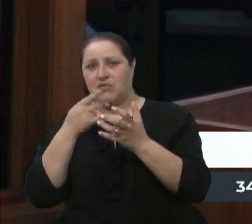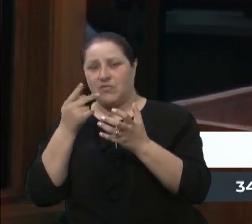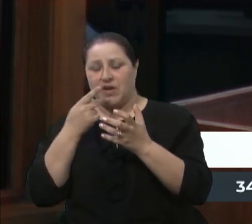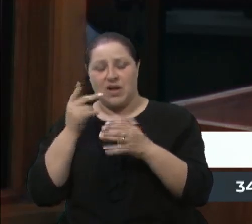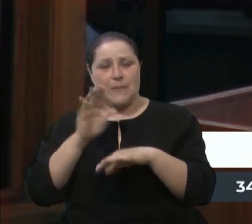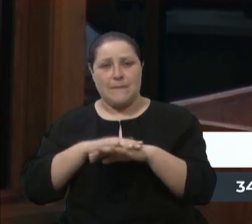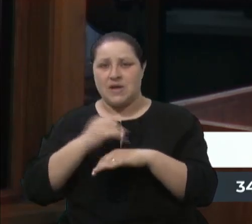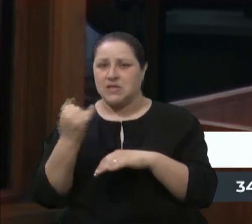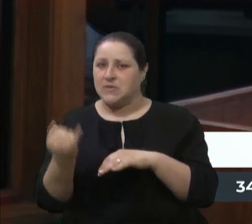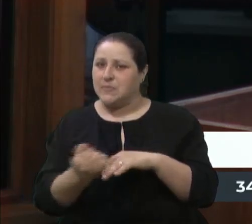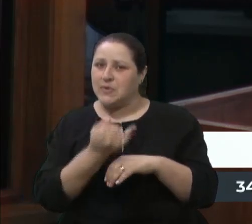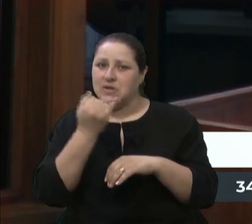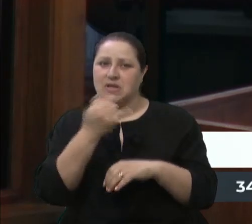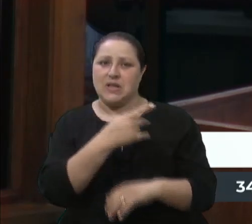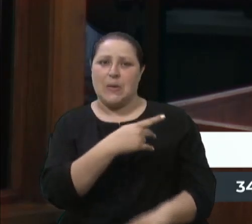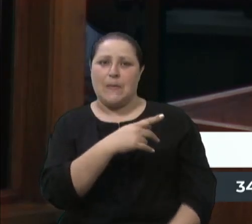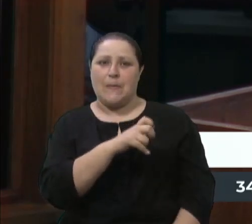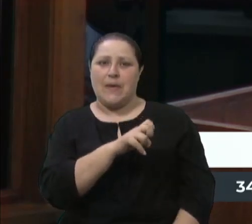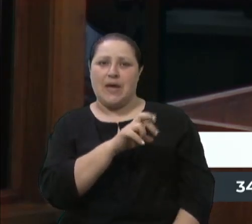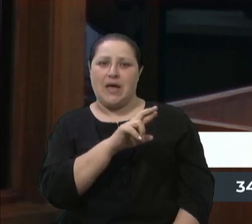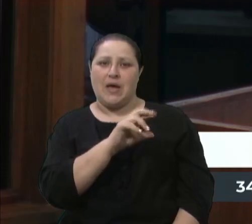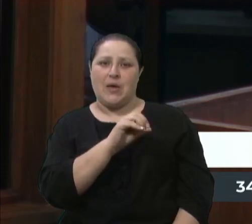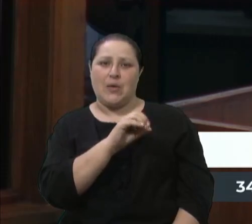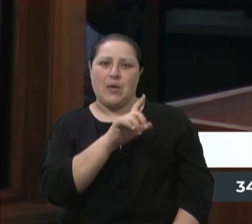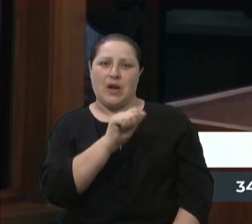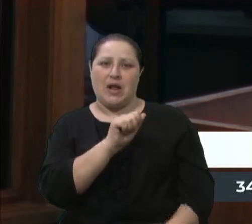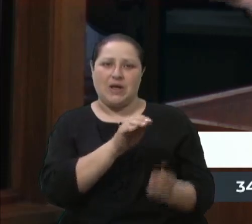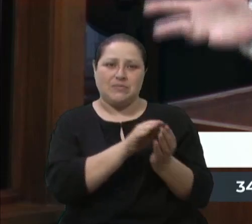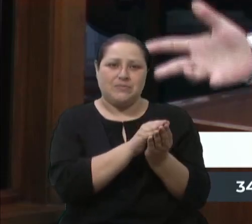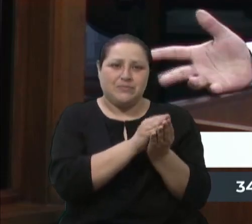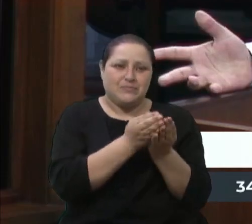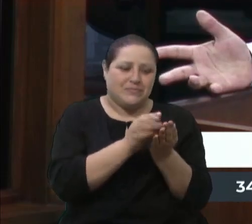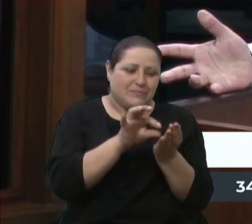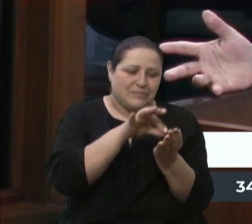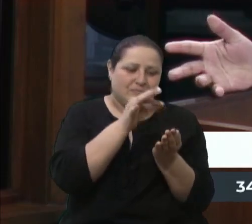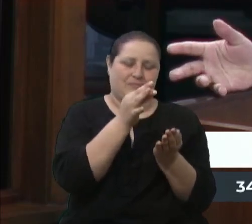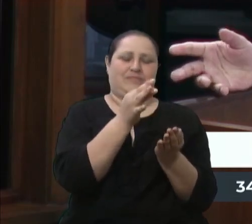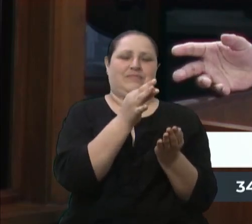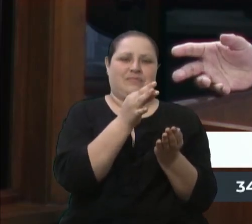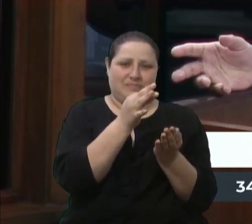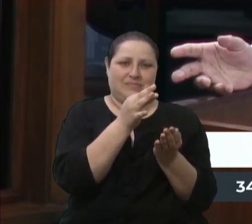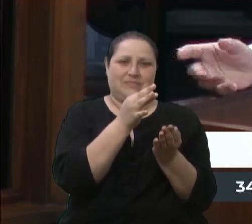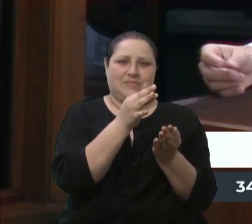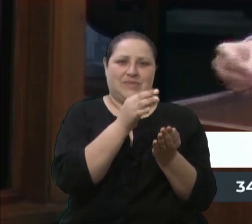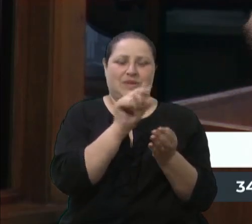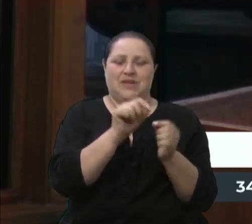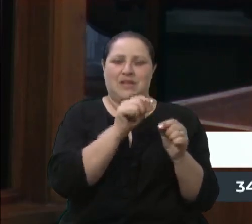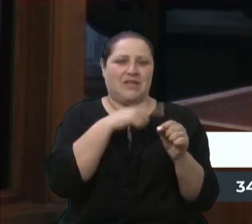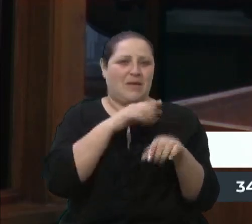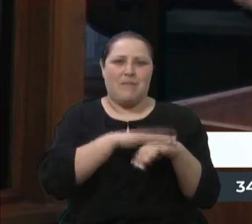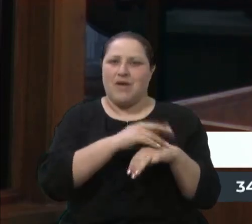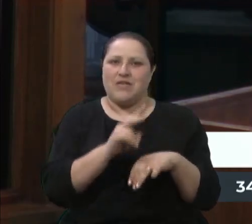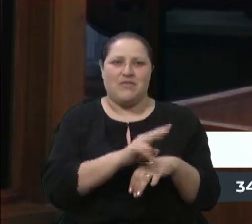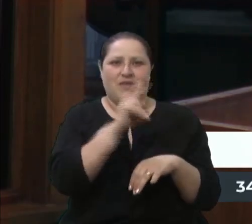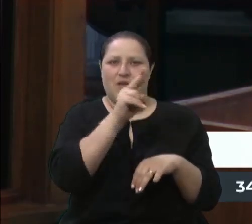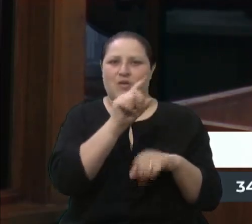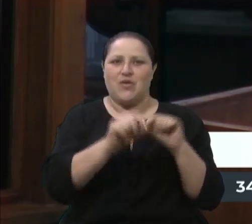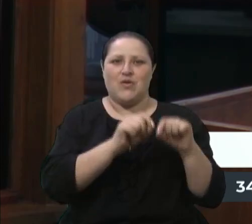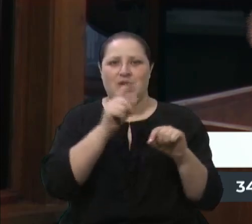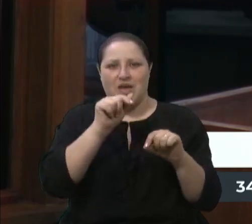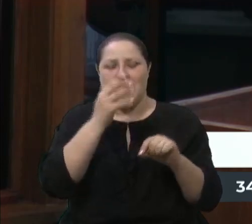joias da nossa cidade são os bebês e as crianças nessa fase. Do ponto de vista do